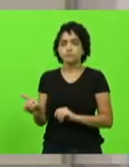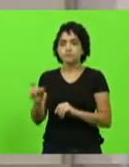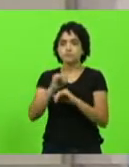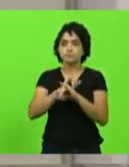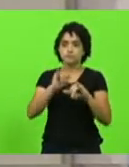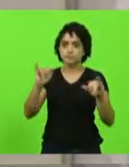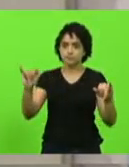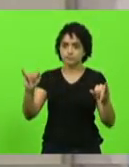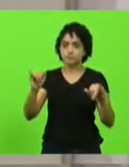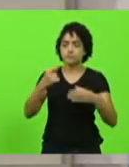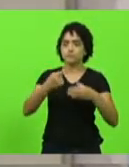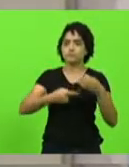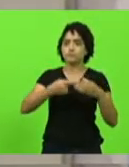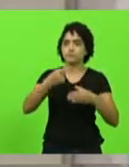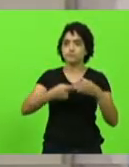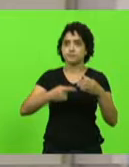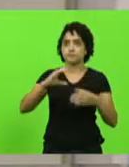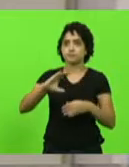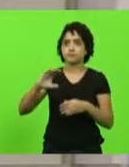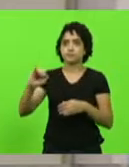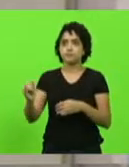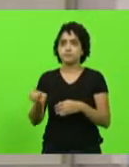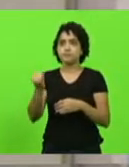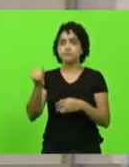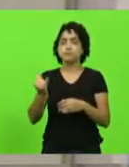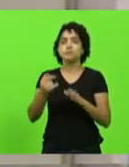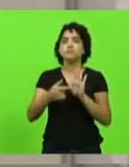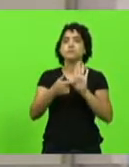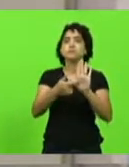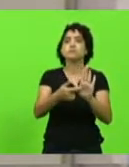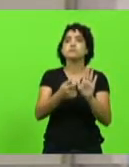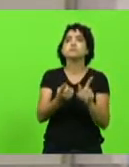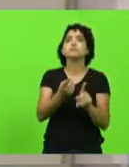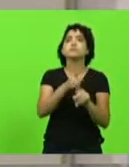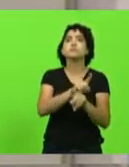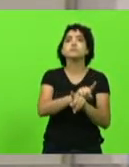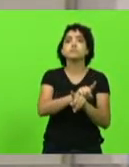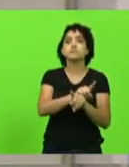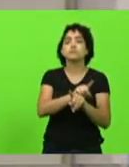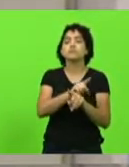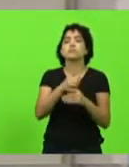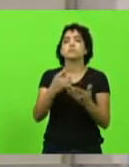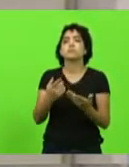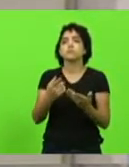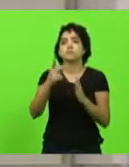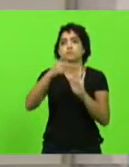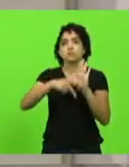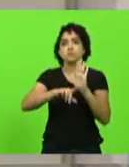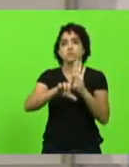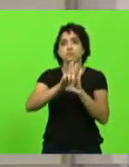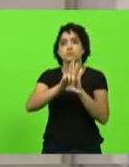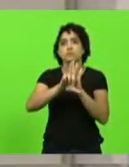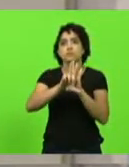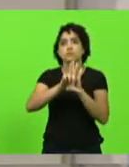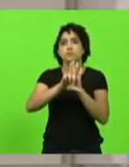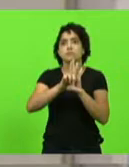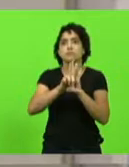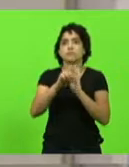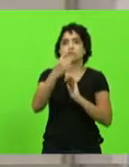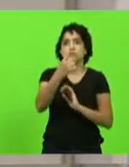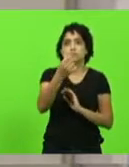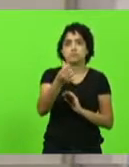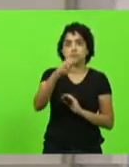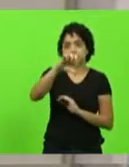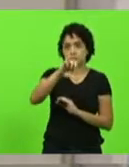comunicou que a Comissão de Constituição e Justiça apresentou parecer contrário aos projetos de lei números